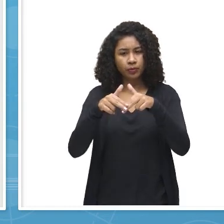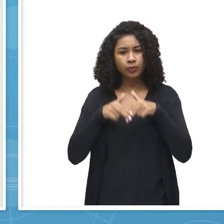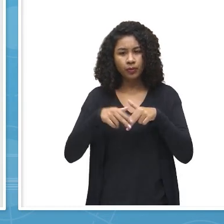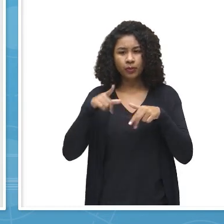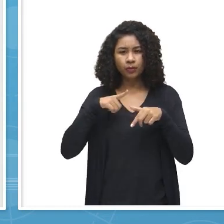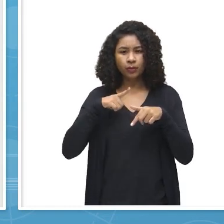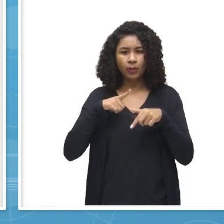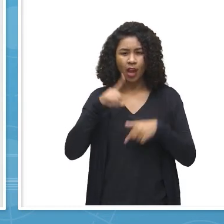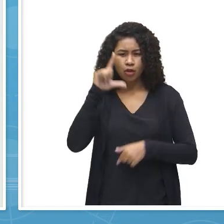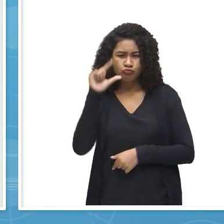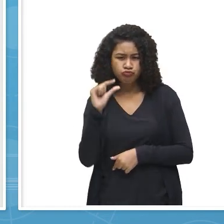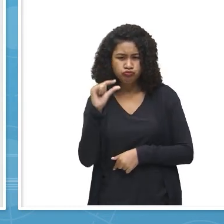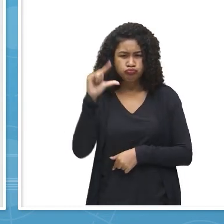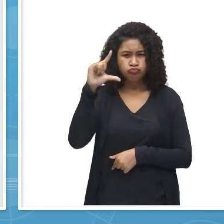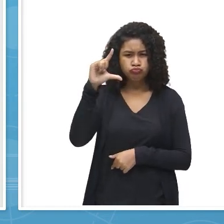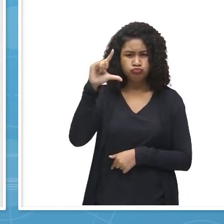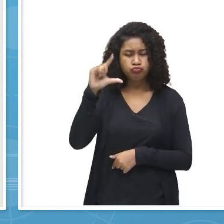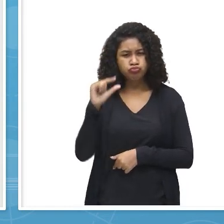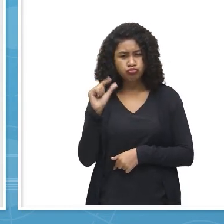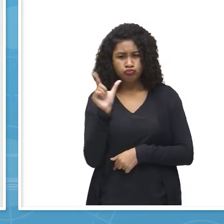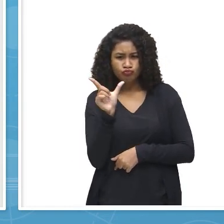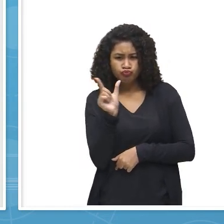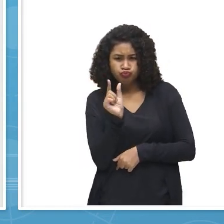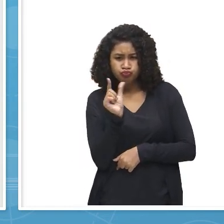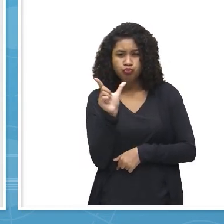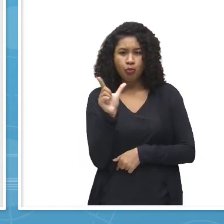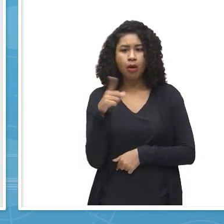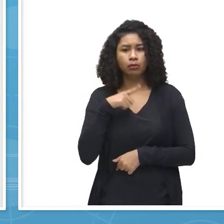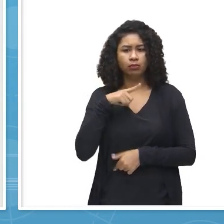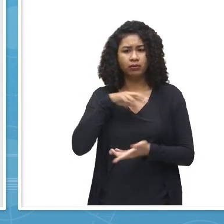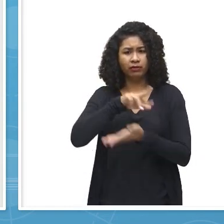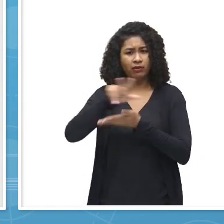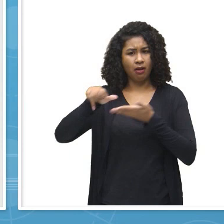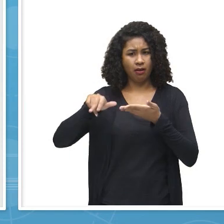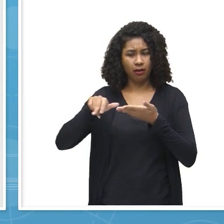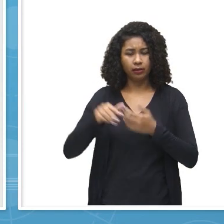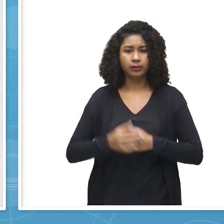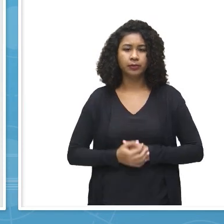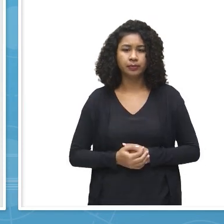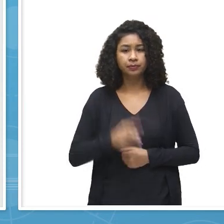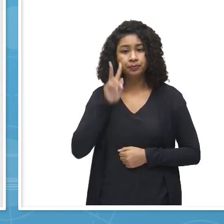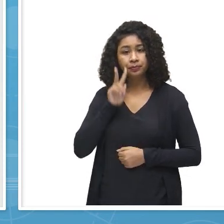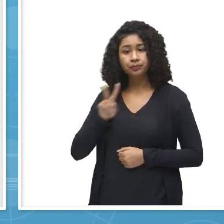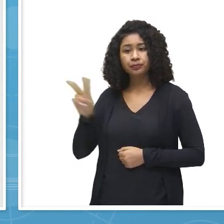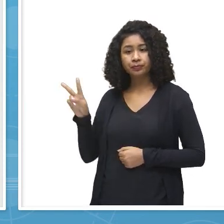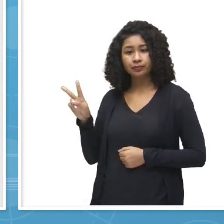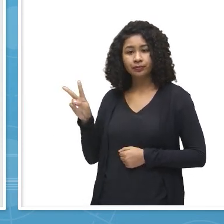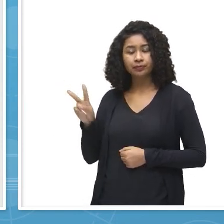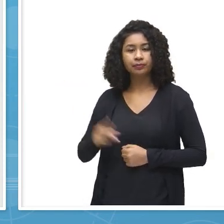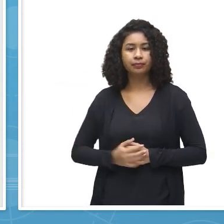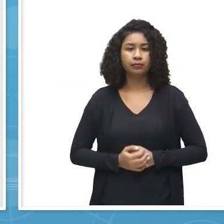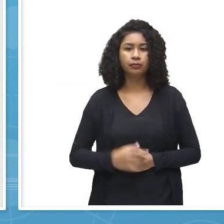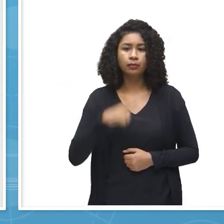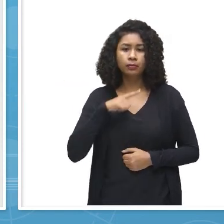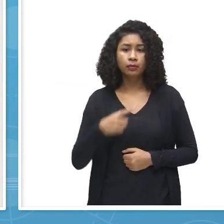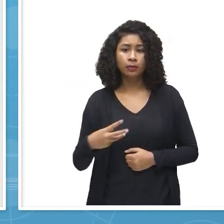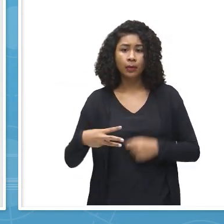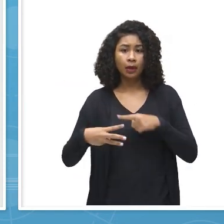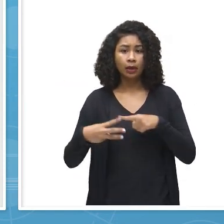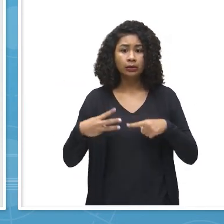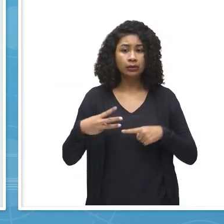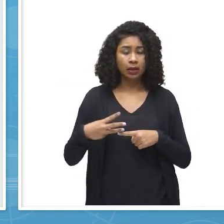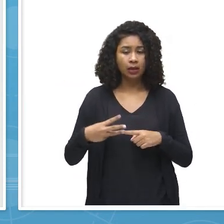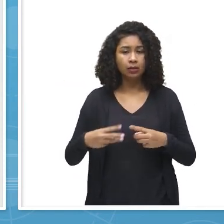Então, o tecido epitelial, no caso aqui, ele tá um tecido epitelial de transição, porque a gente tem aqui 3 formatos de células